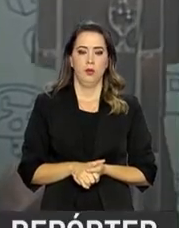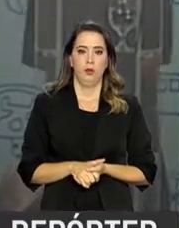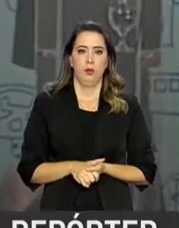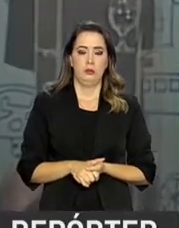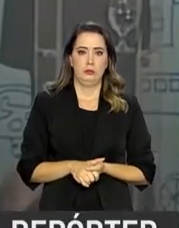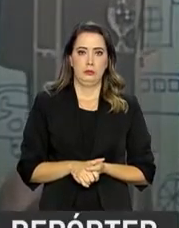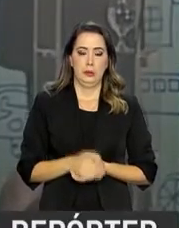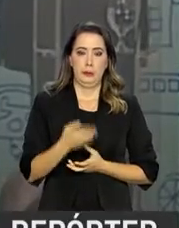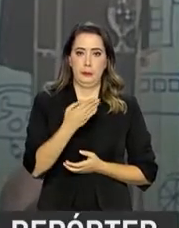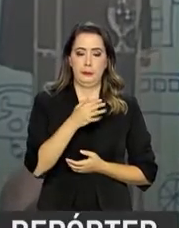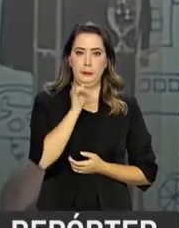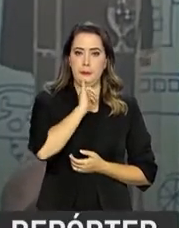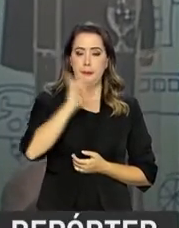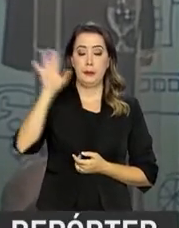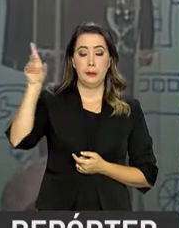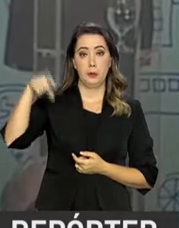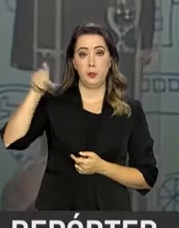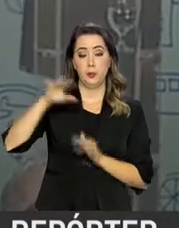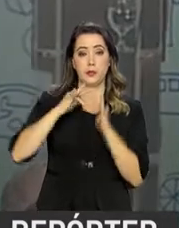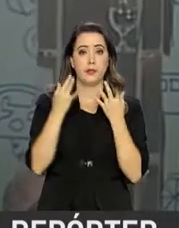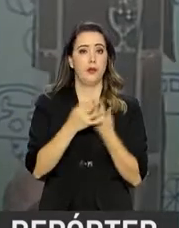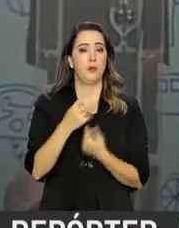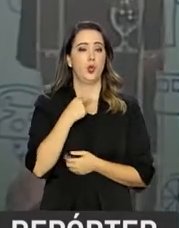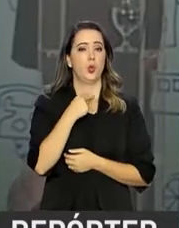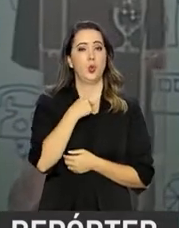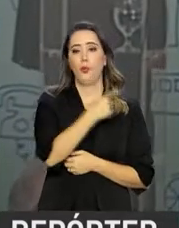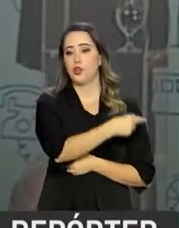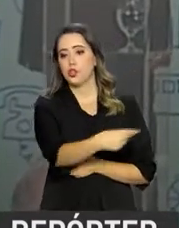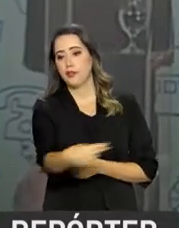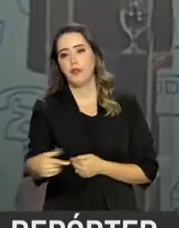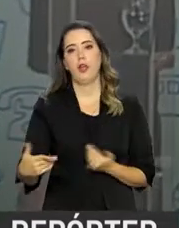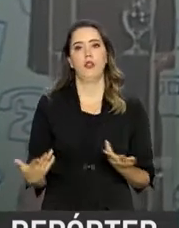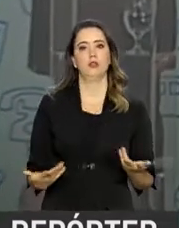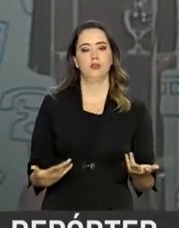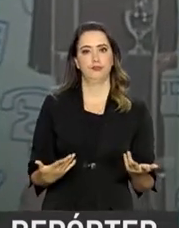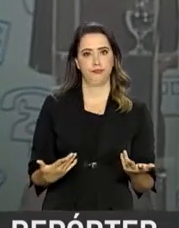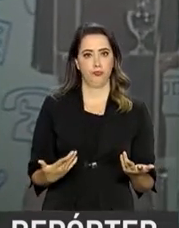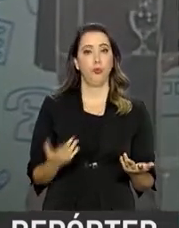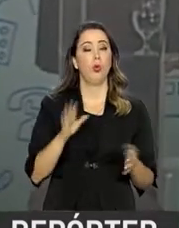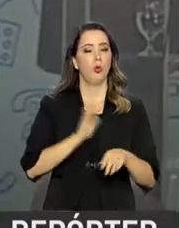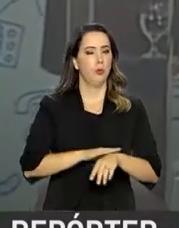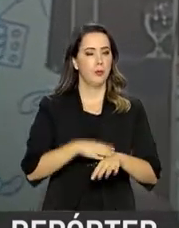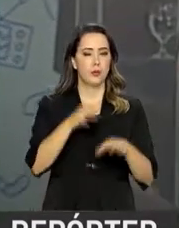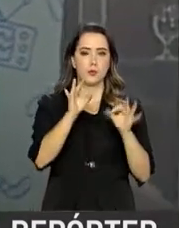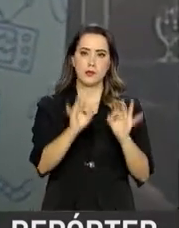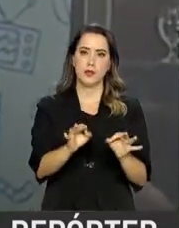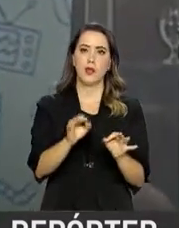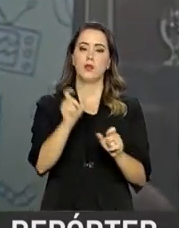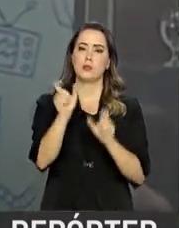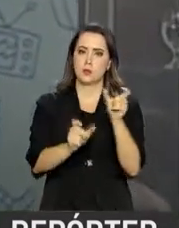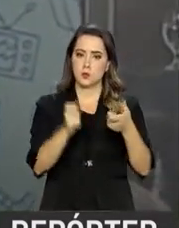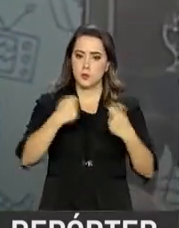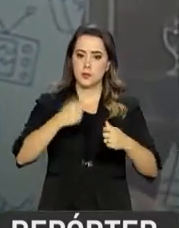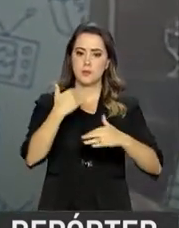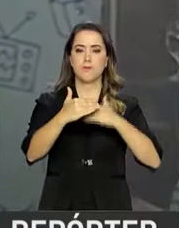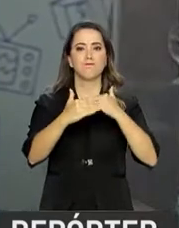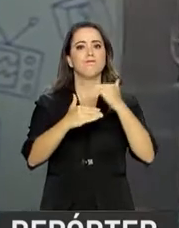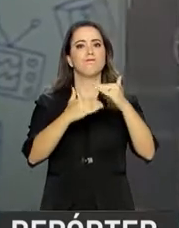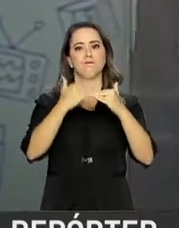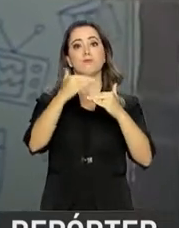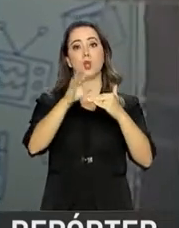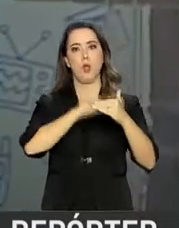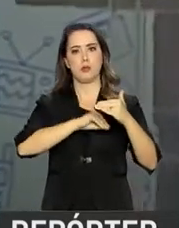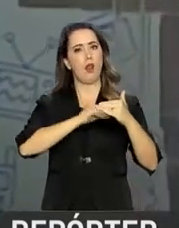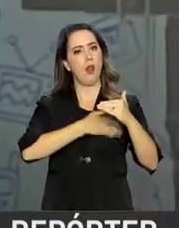não pode persistir por 10 20 30 40 anos num dado momento as pessoas têm que progredir ou seja a